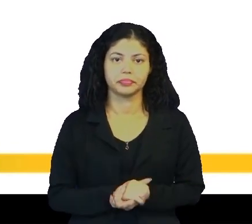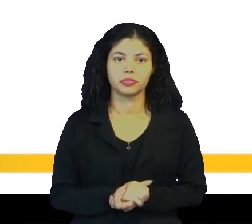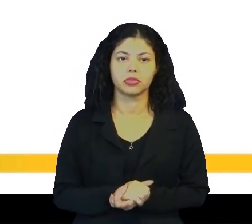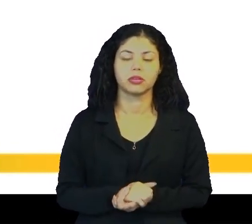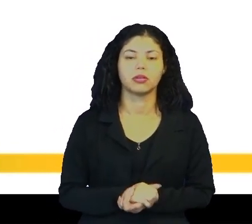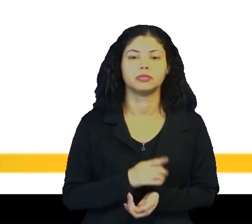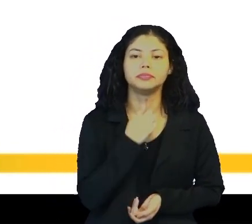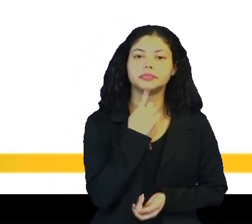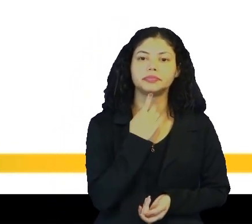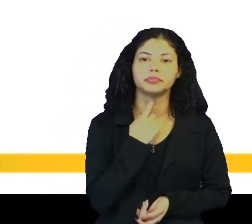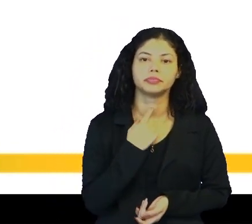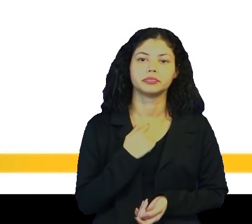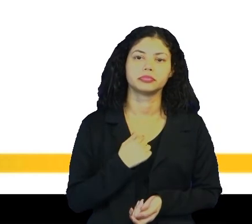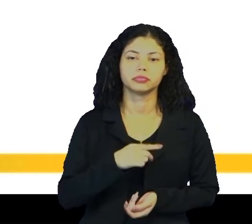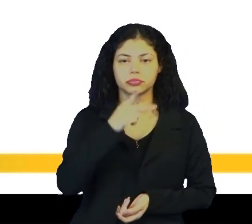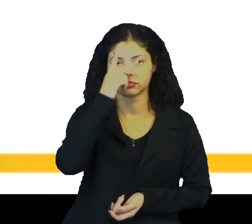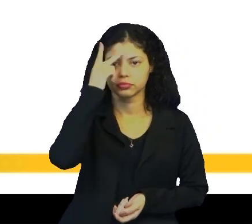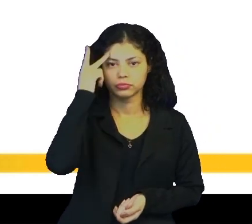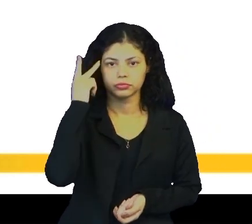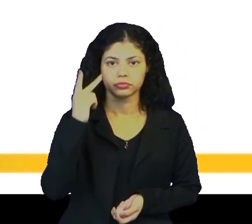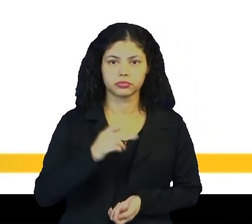a vontade, né, da pessoa.